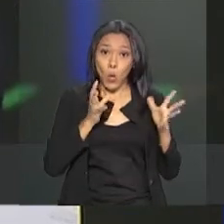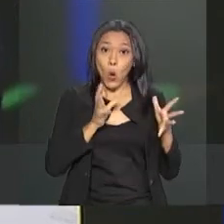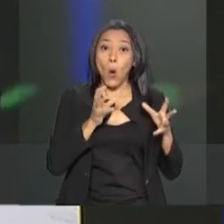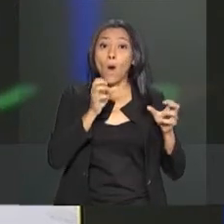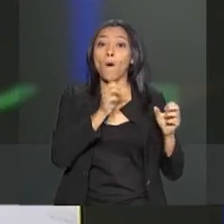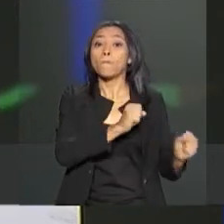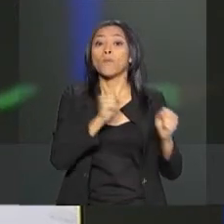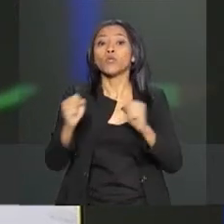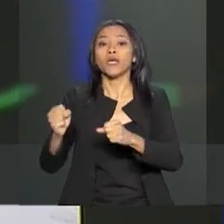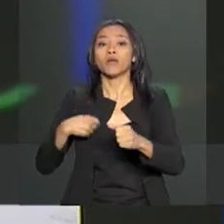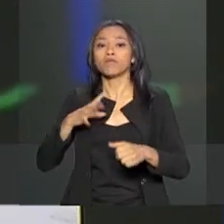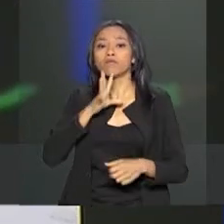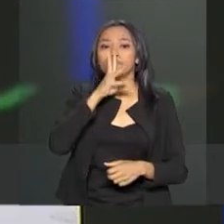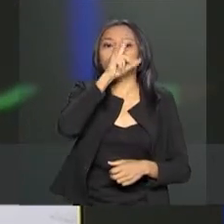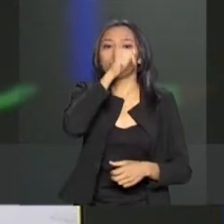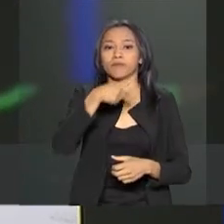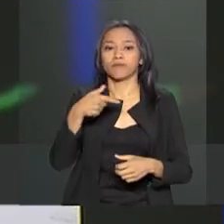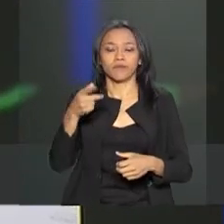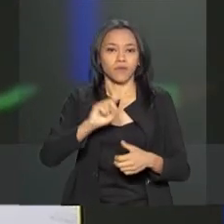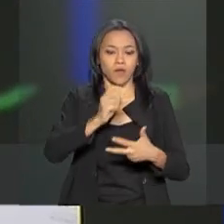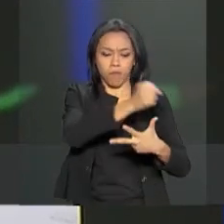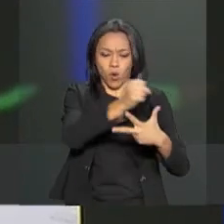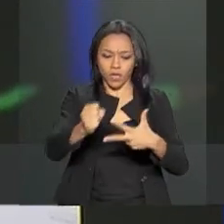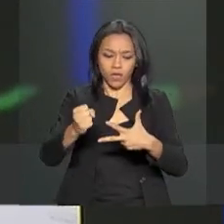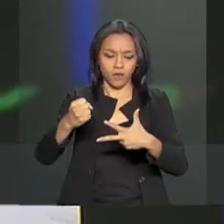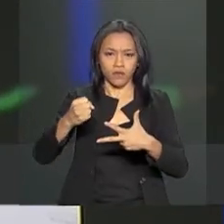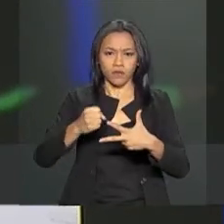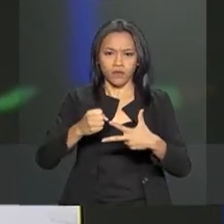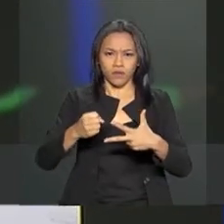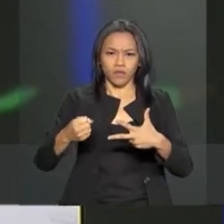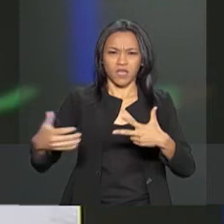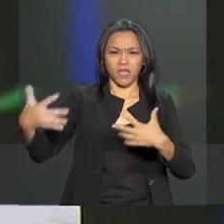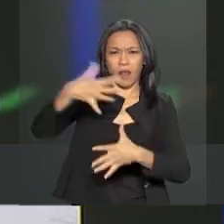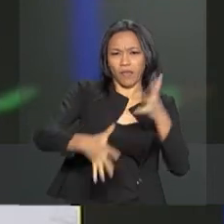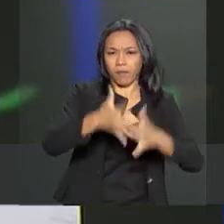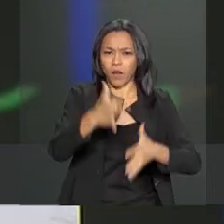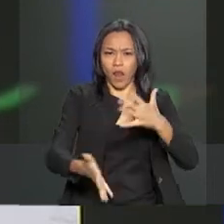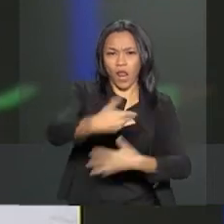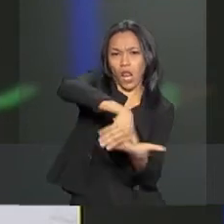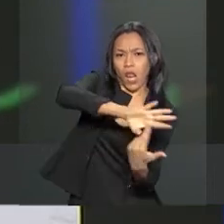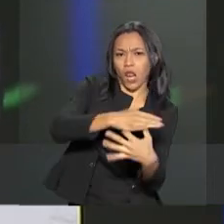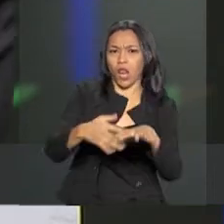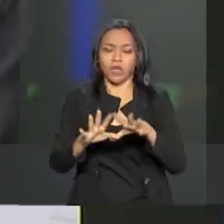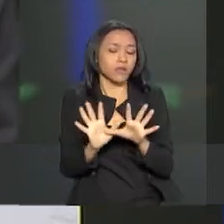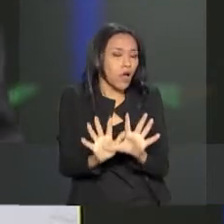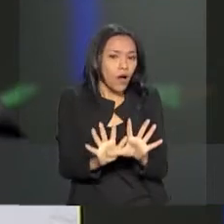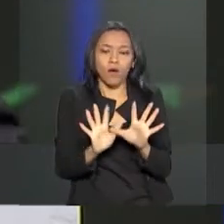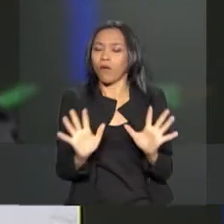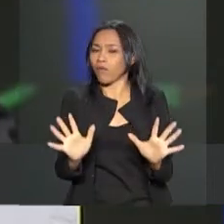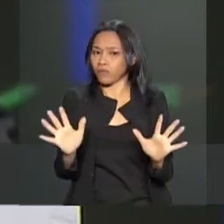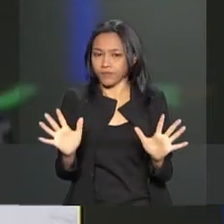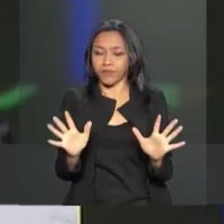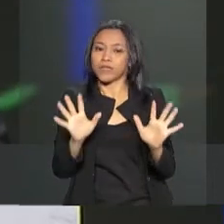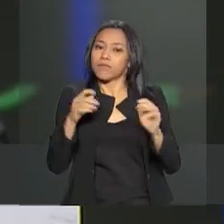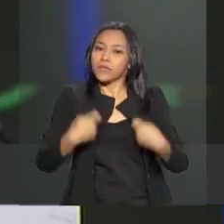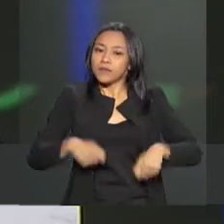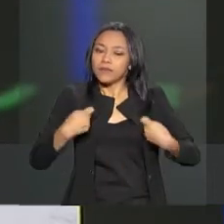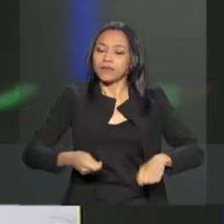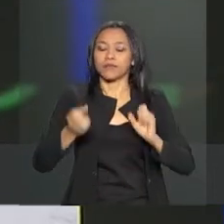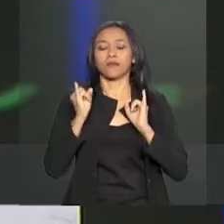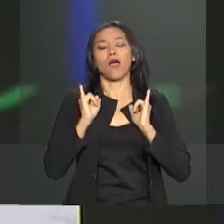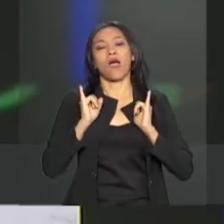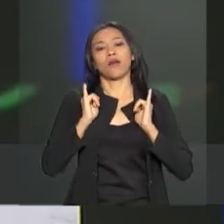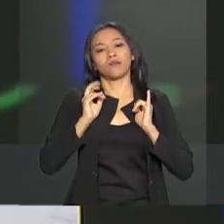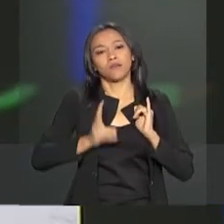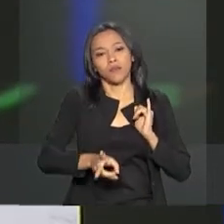invadir competência do outro poder. É de uma obviedade, de uma trivialidade, de uma frugalidade extraordinária, mas é preciso repeti-la